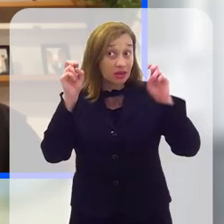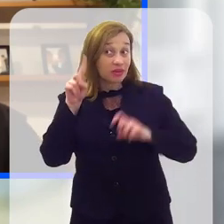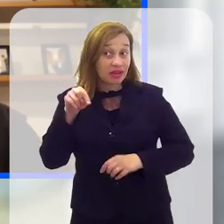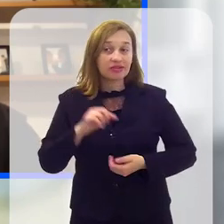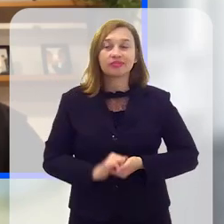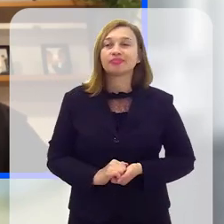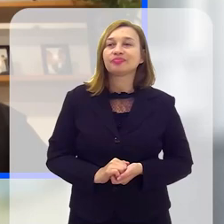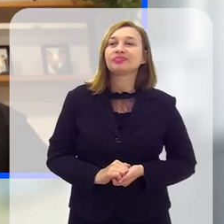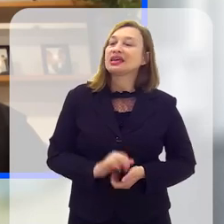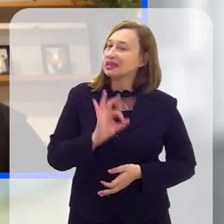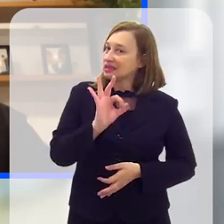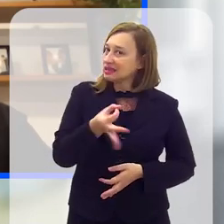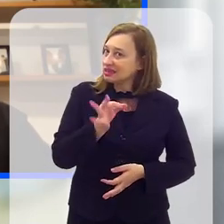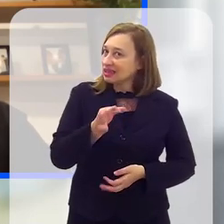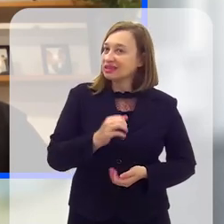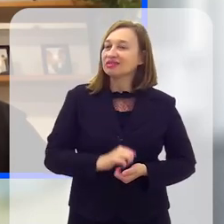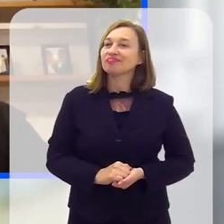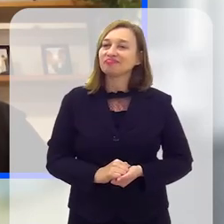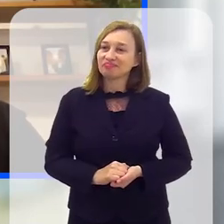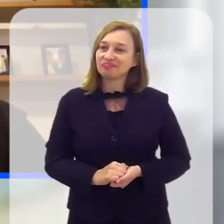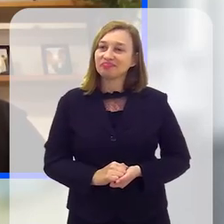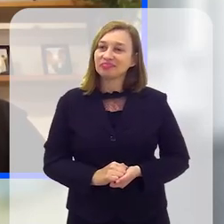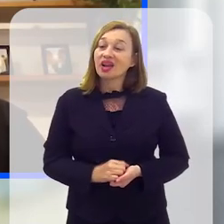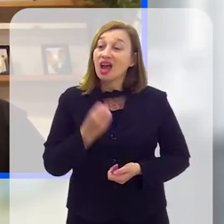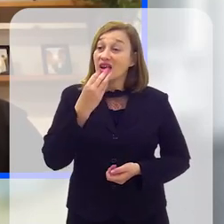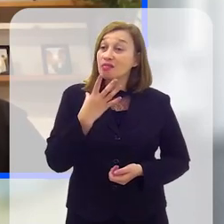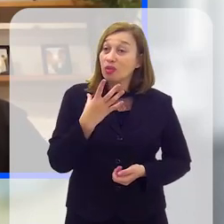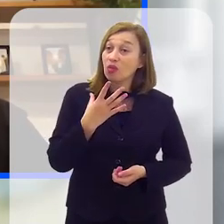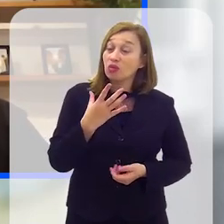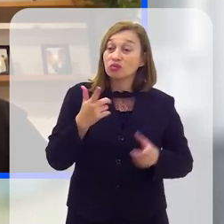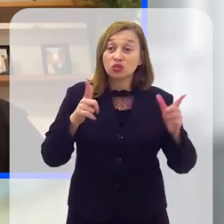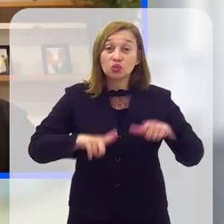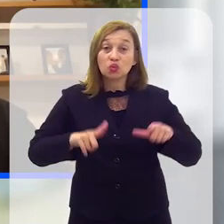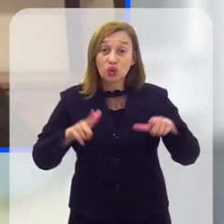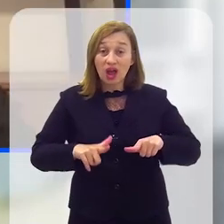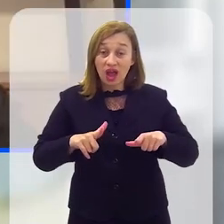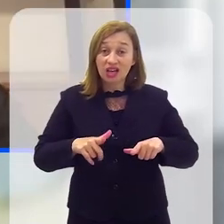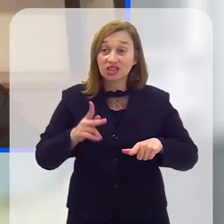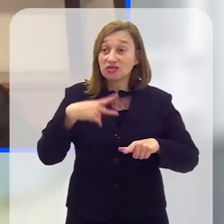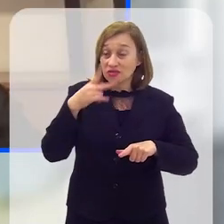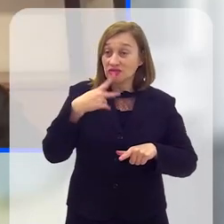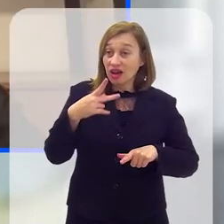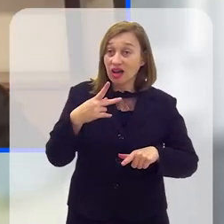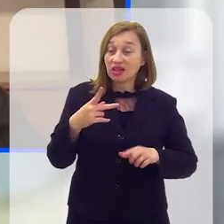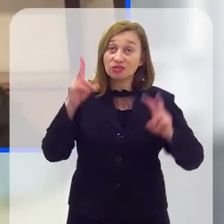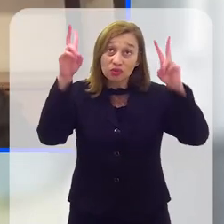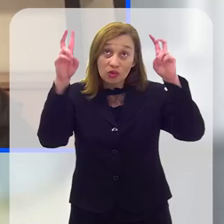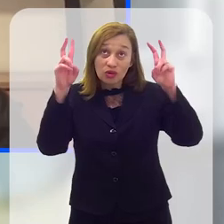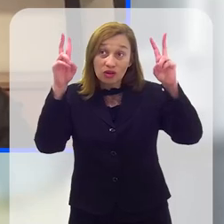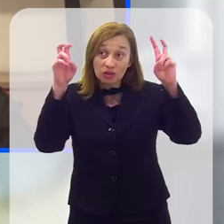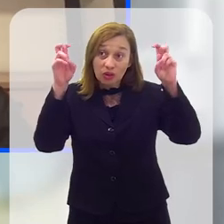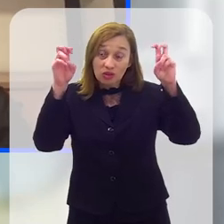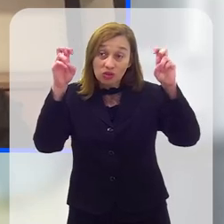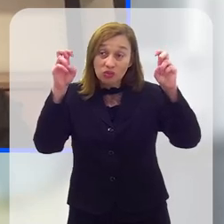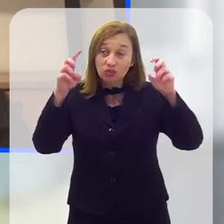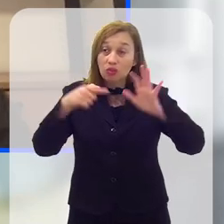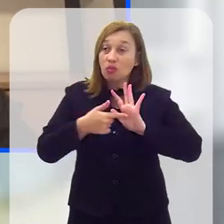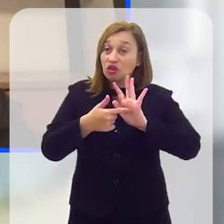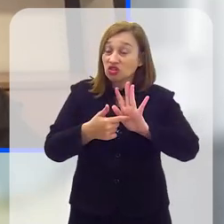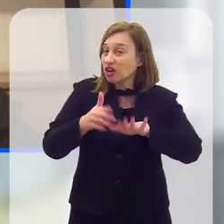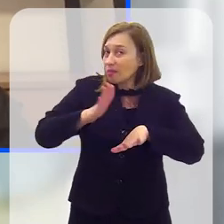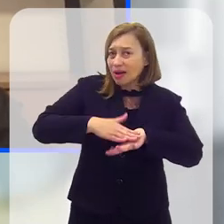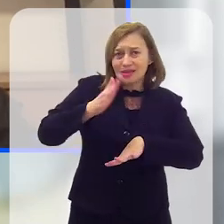importância desse tema, né? Com certeza. É muito bom esses espaços para a gente falar sobre esse assunto, porque a gente